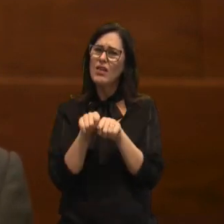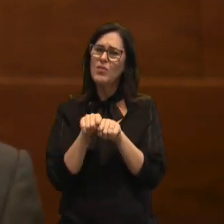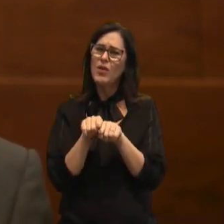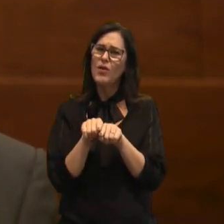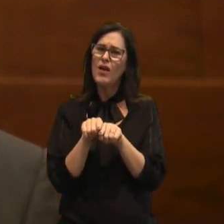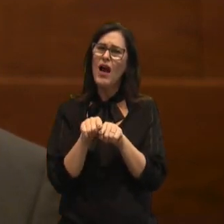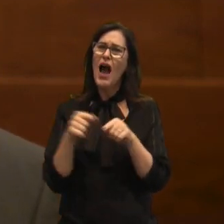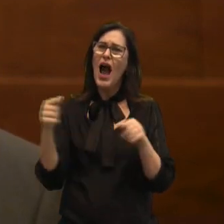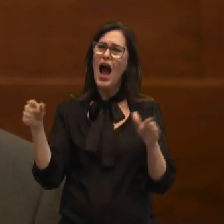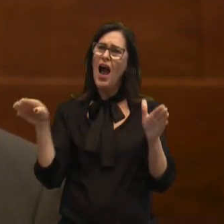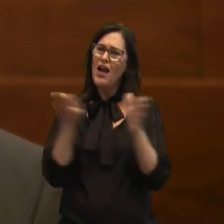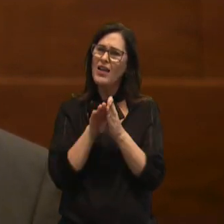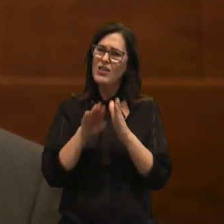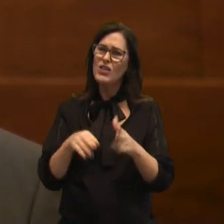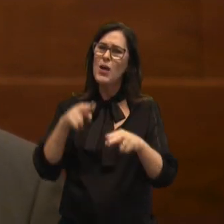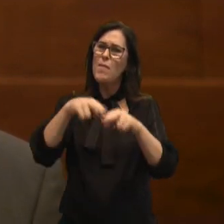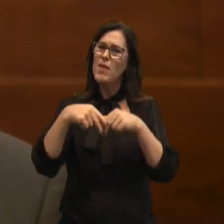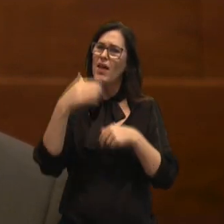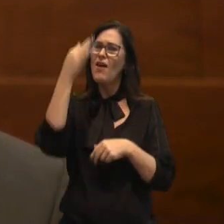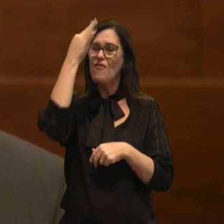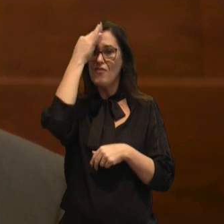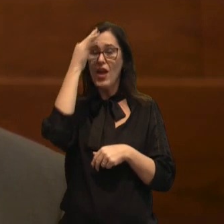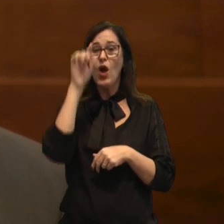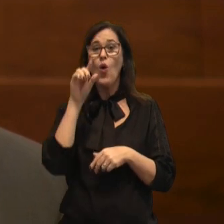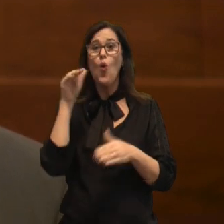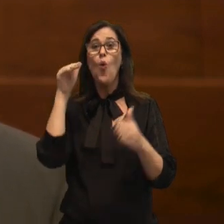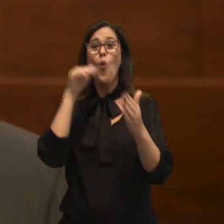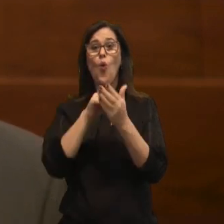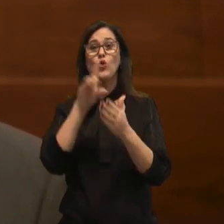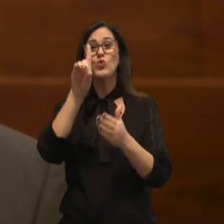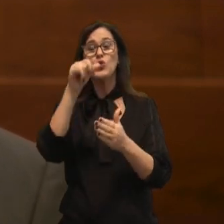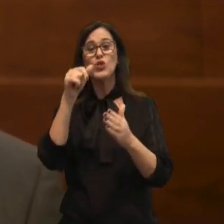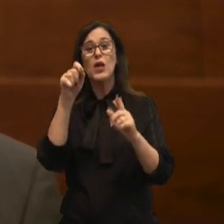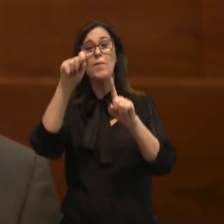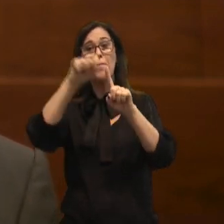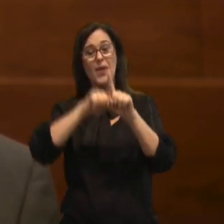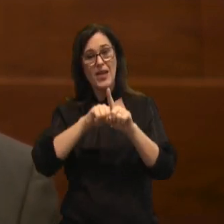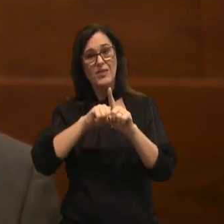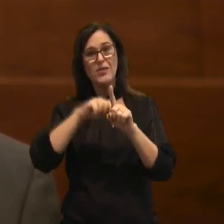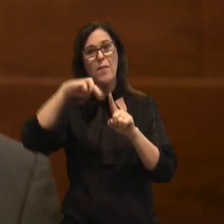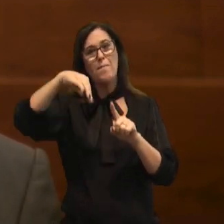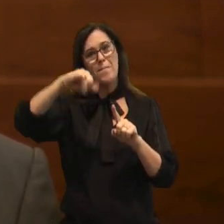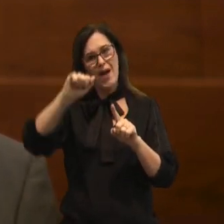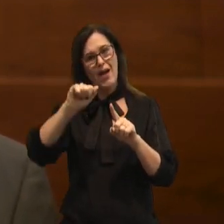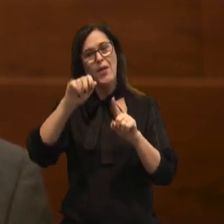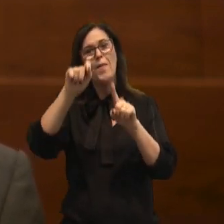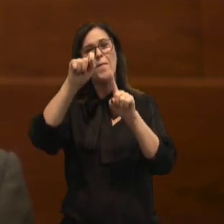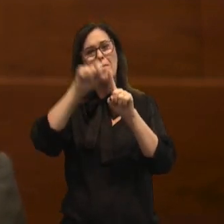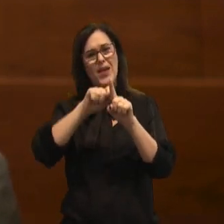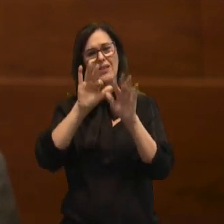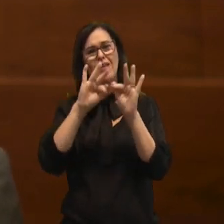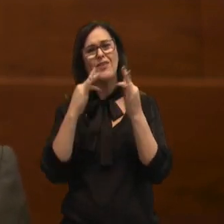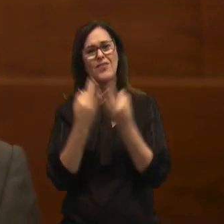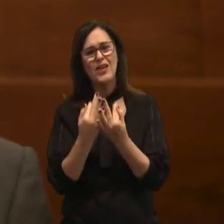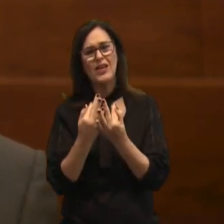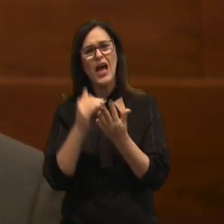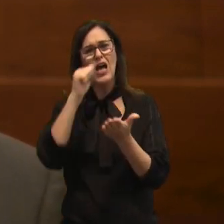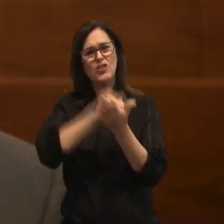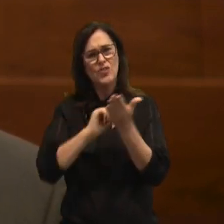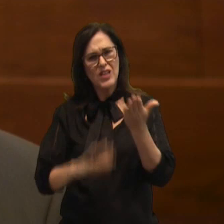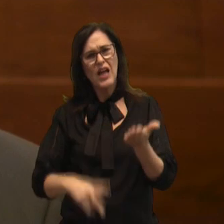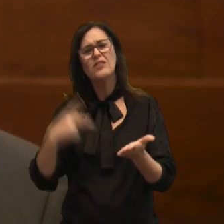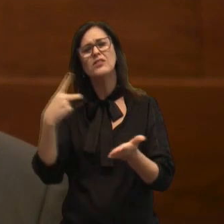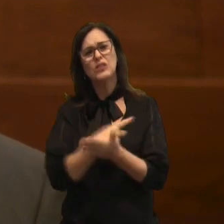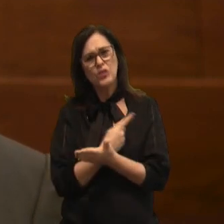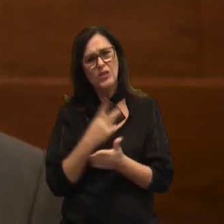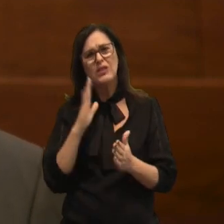aqui chegamos pela fé. Neste último dia do mês de maio, mês da família, onde algumas atividades foram realizadas, o